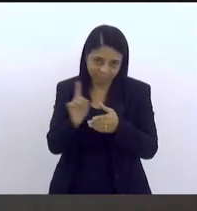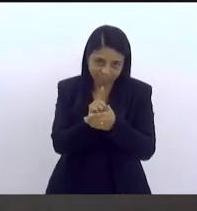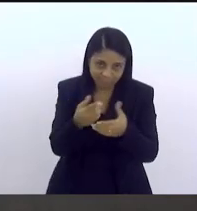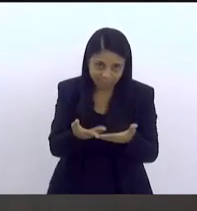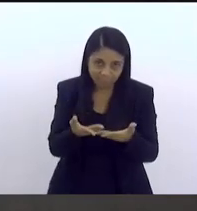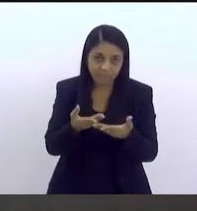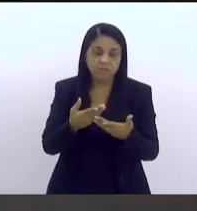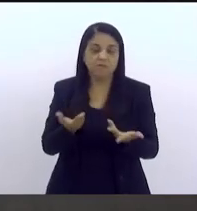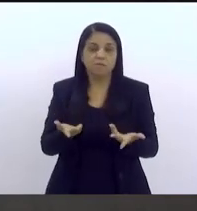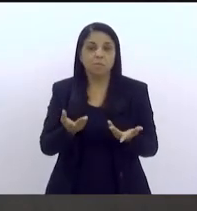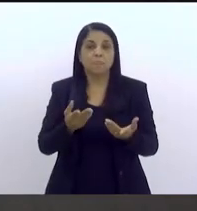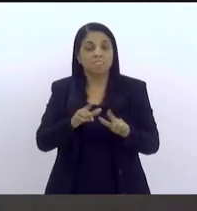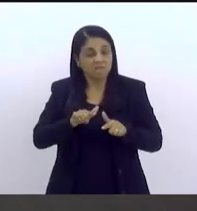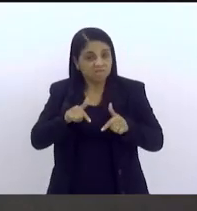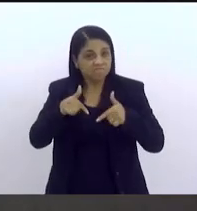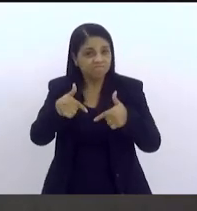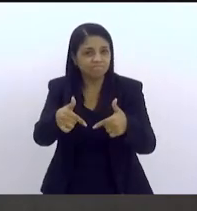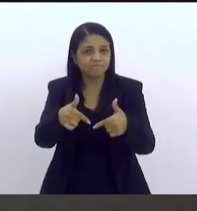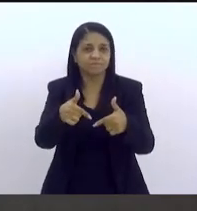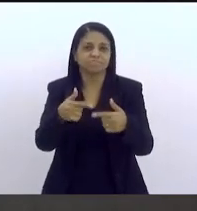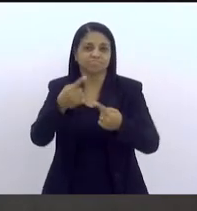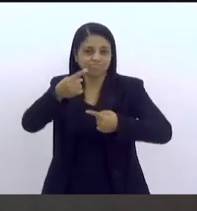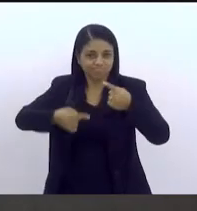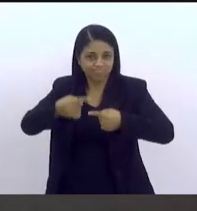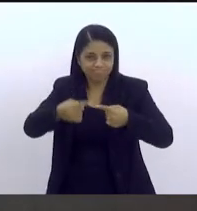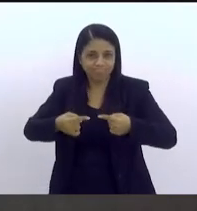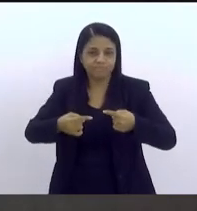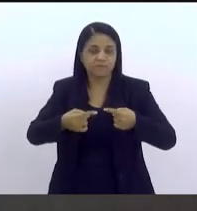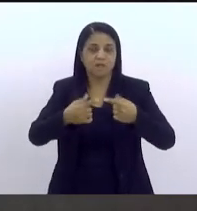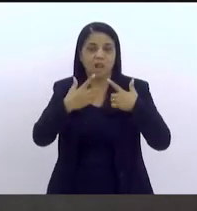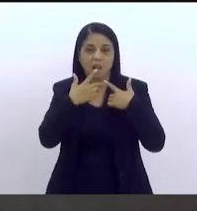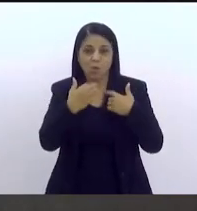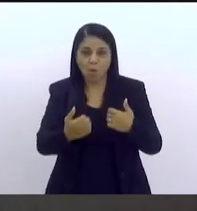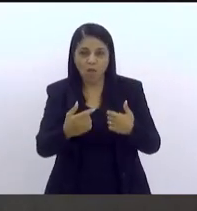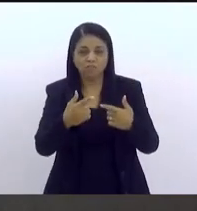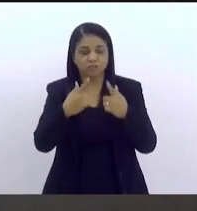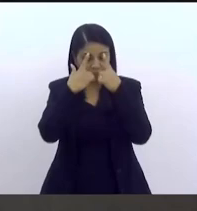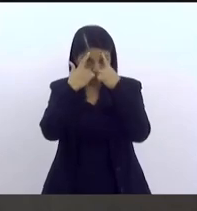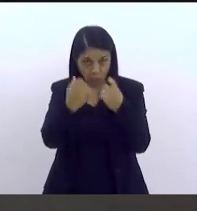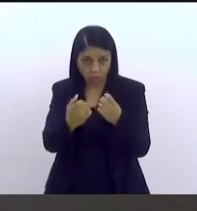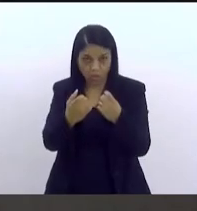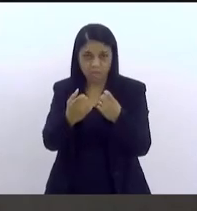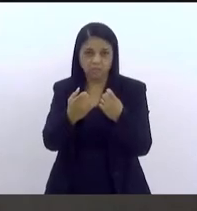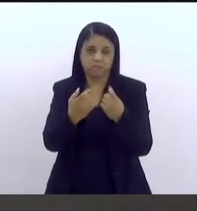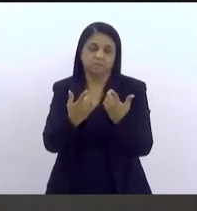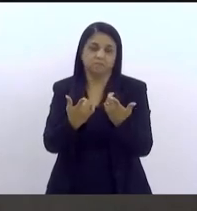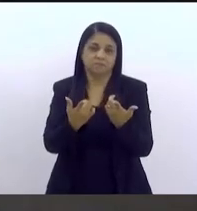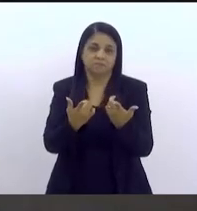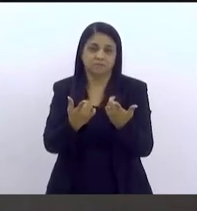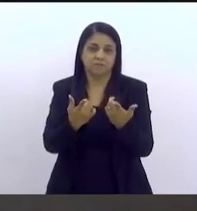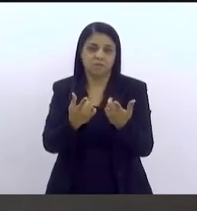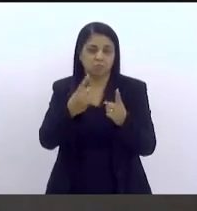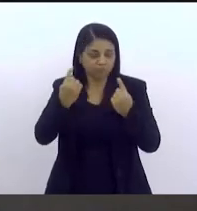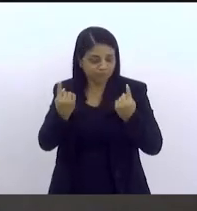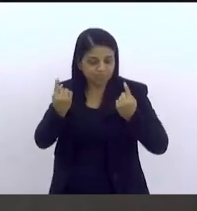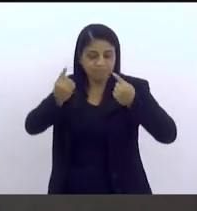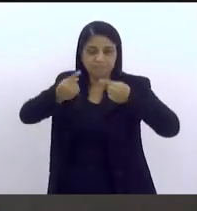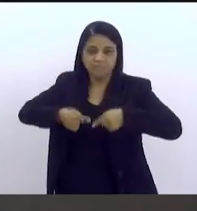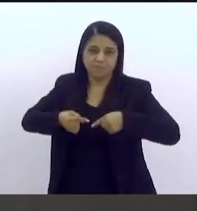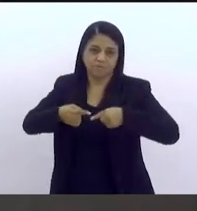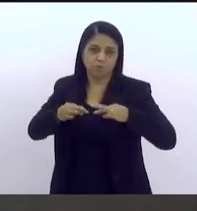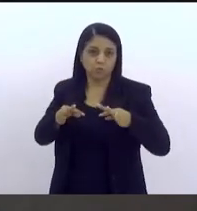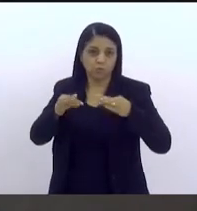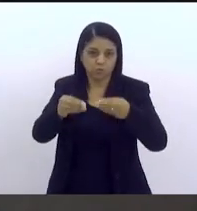saber enfrentar conflitos sem usar linguagens e práticas violentas é um desafio para todos nós